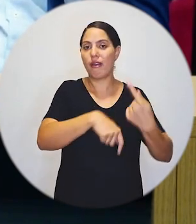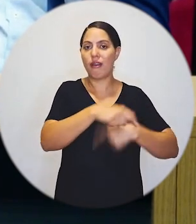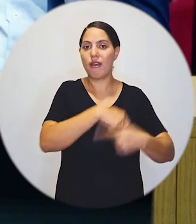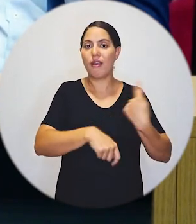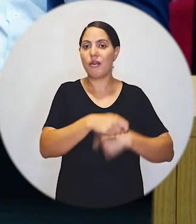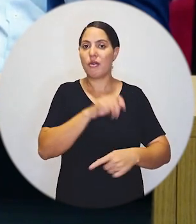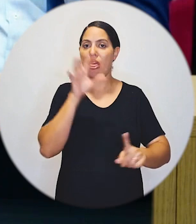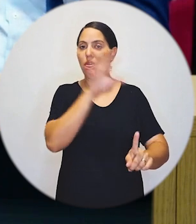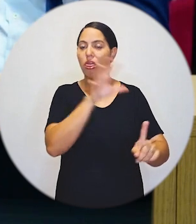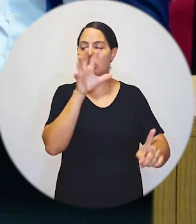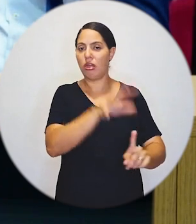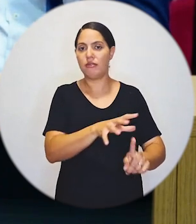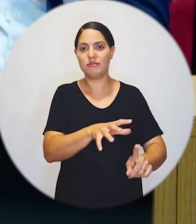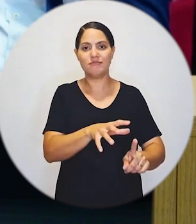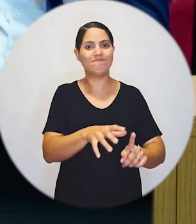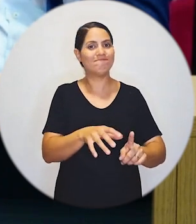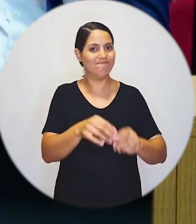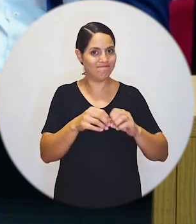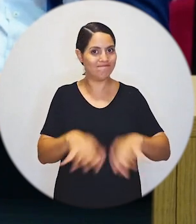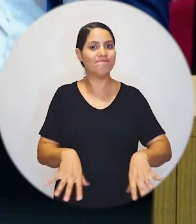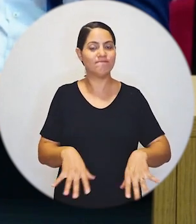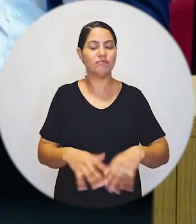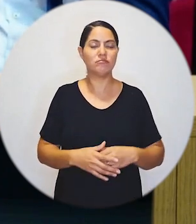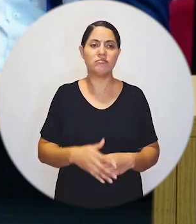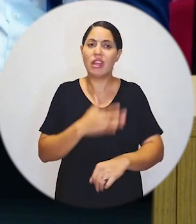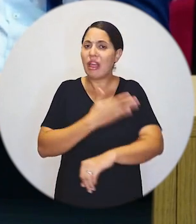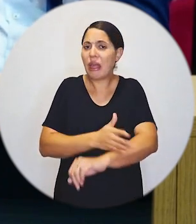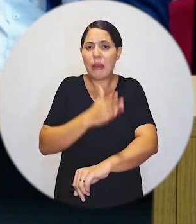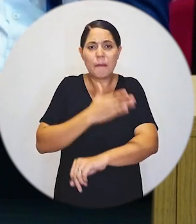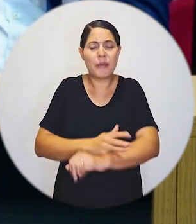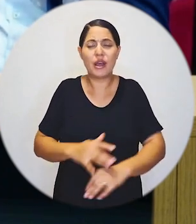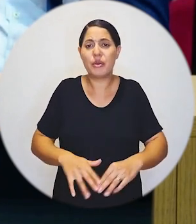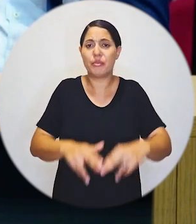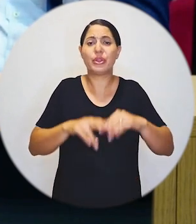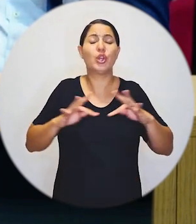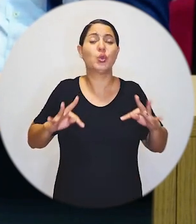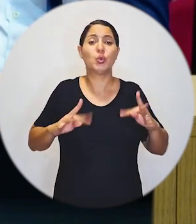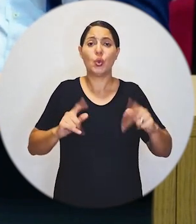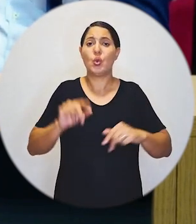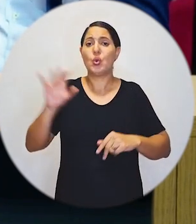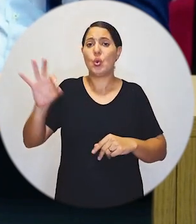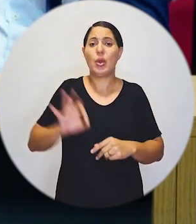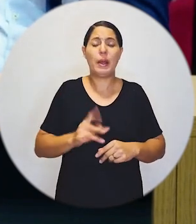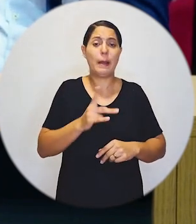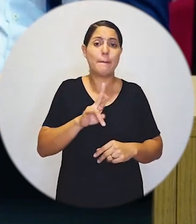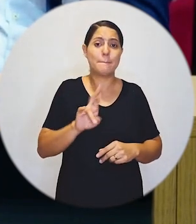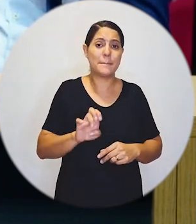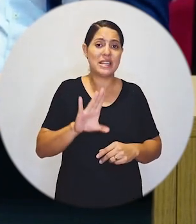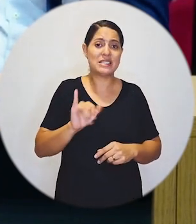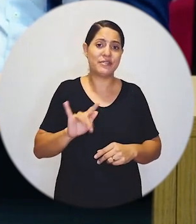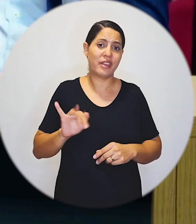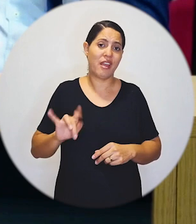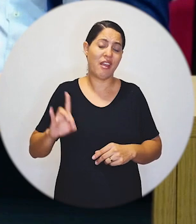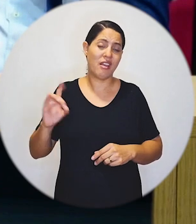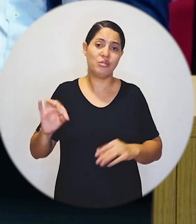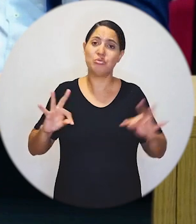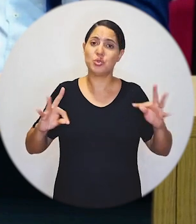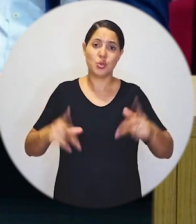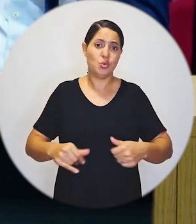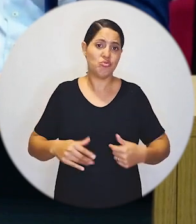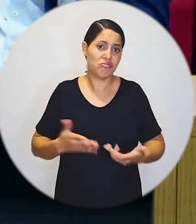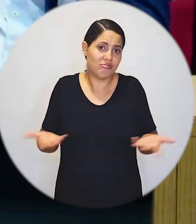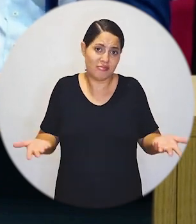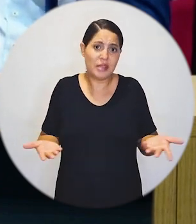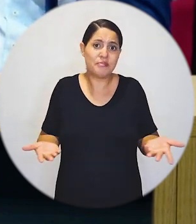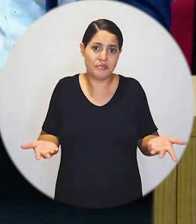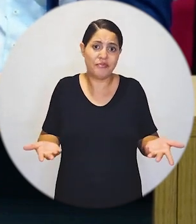economia dos contratos. Essa é a prática, né? Tudo é precificado, já é de antemão precificado,